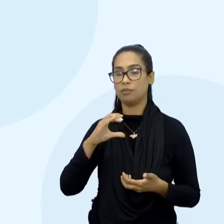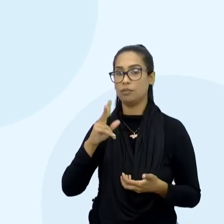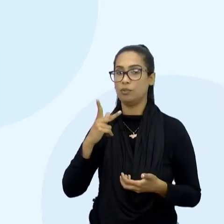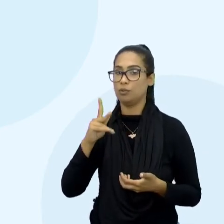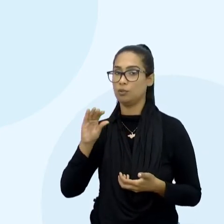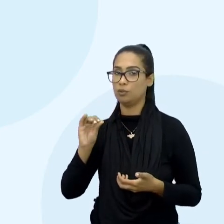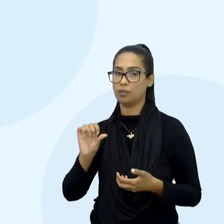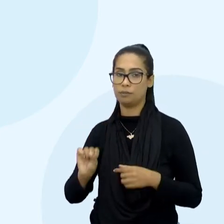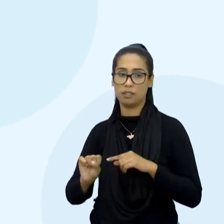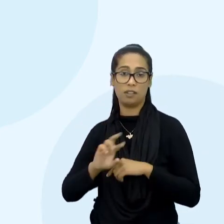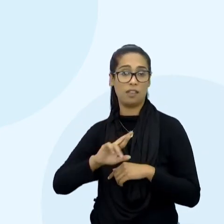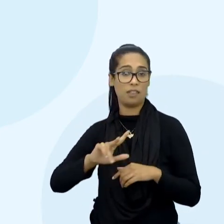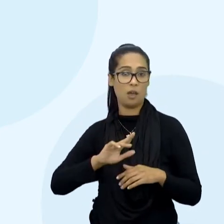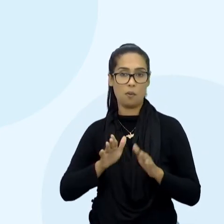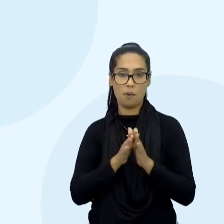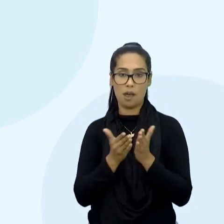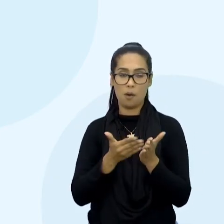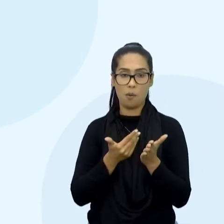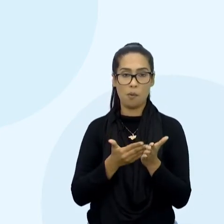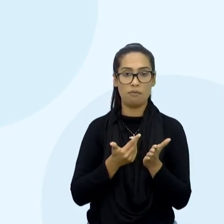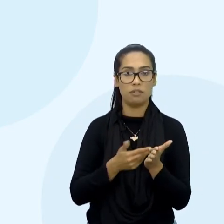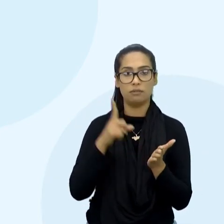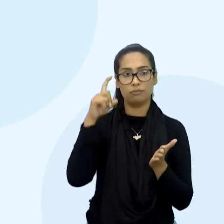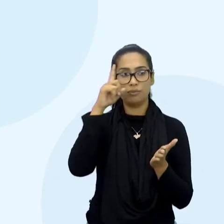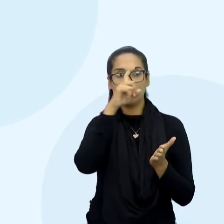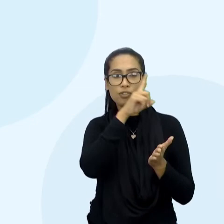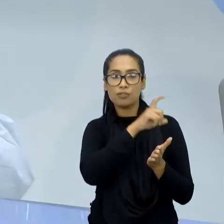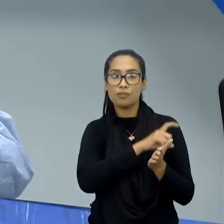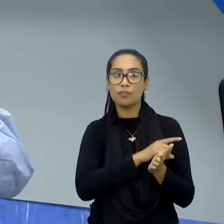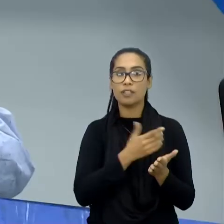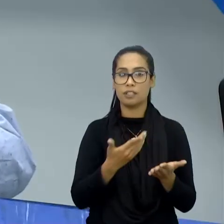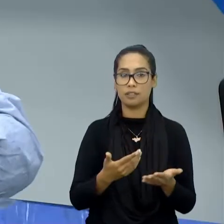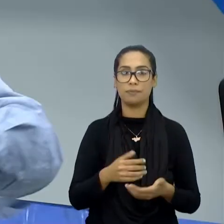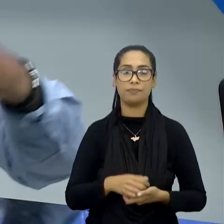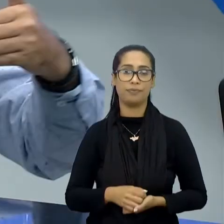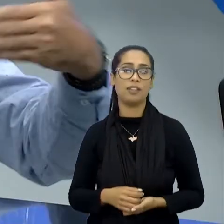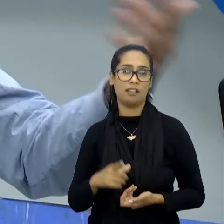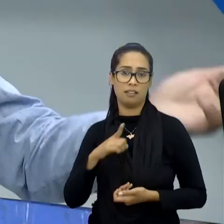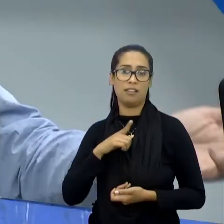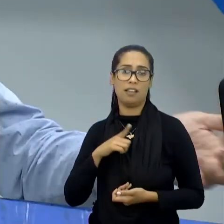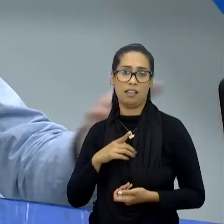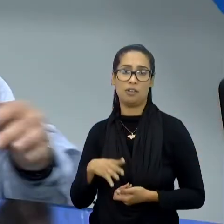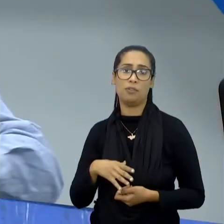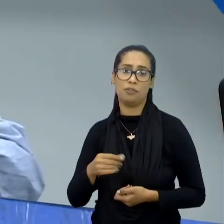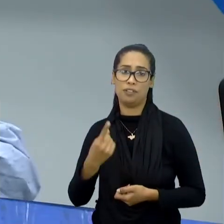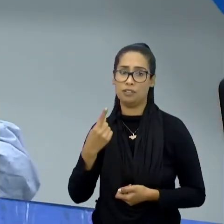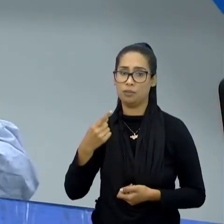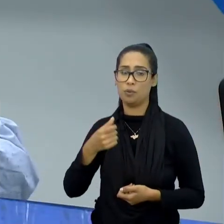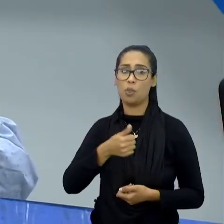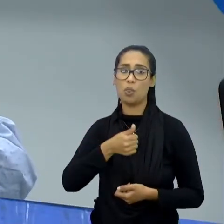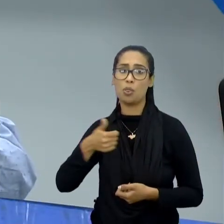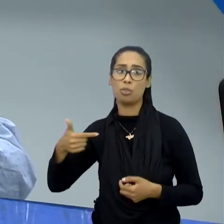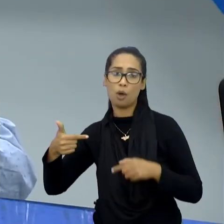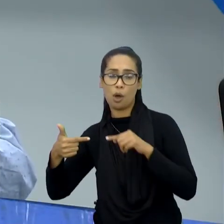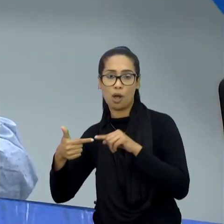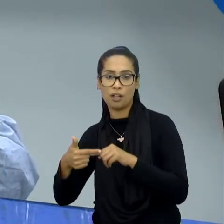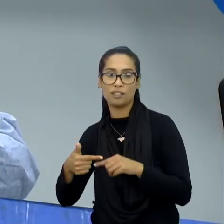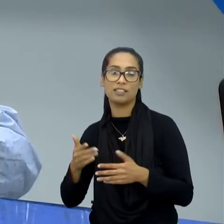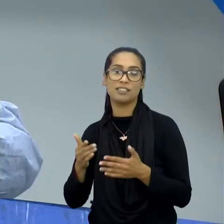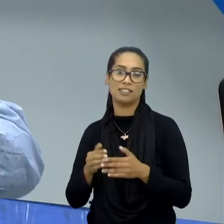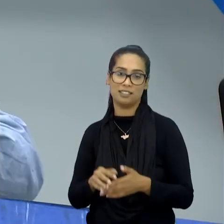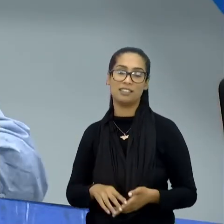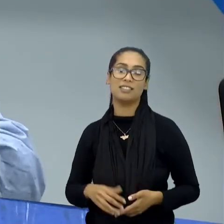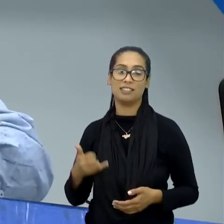forma alguma. Então, vocês podem ler tranquilamente. Eu estou comentando isso porque eu tenho um filho de 12 anos que acabou de ler A Revolução dos Bichos, do George